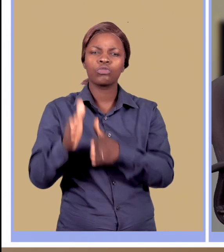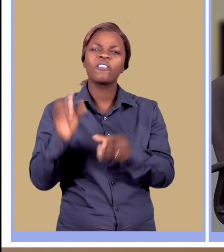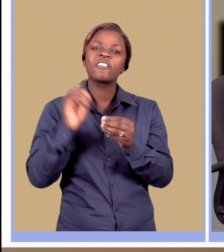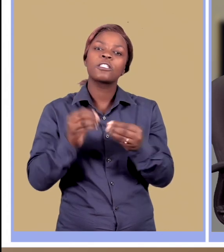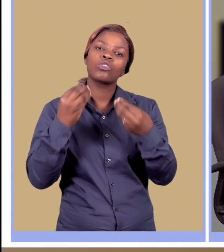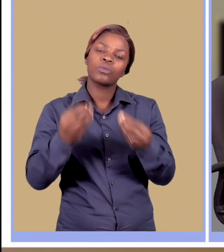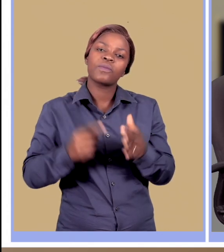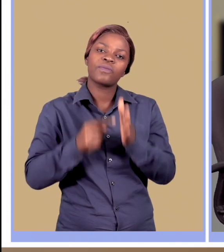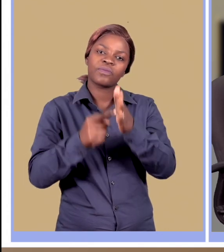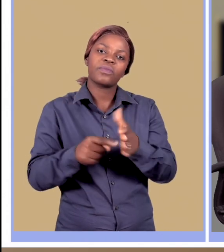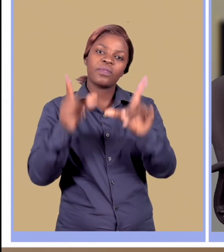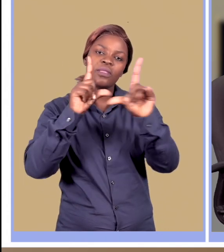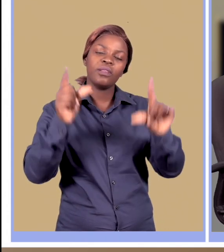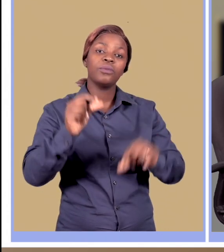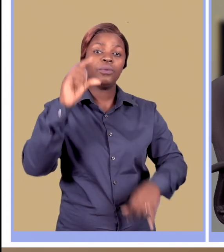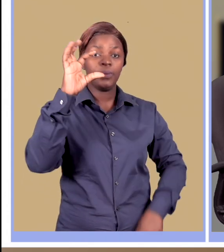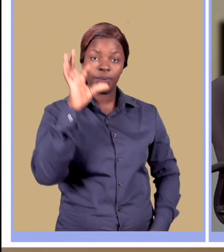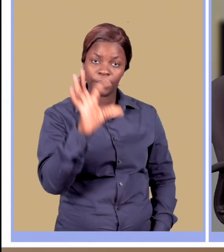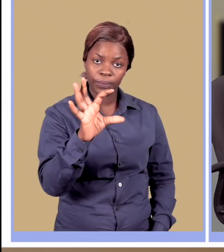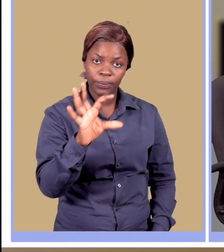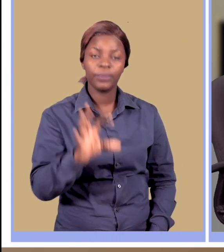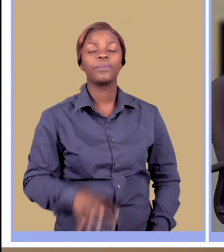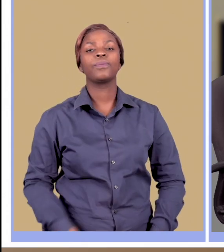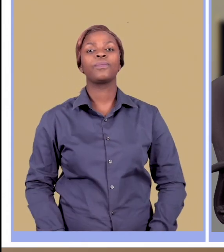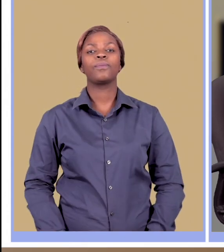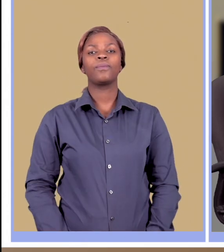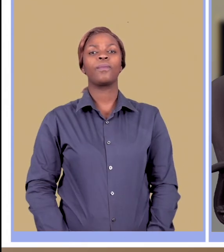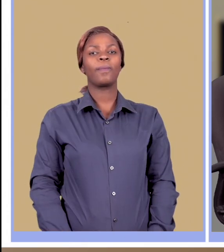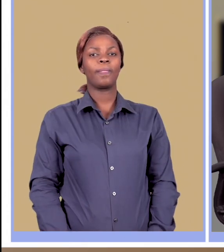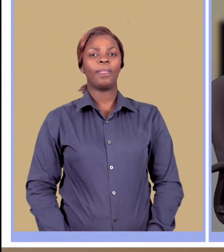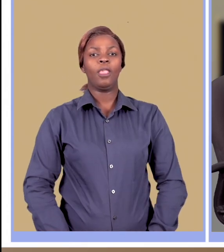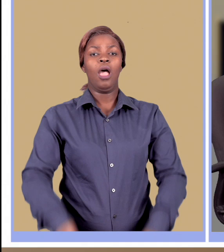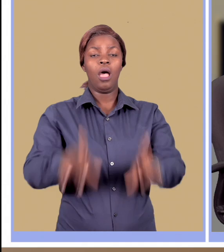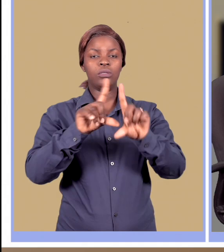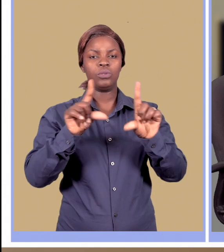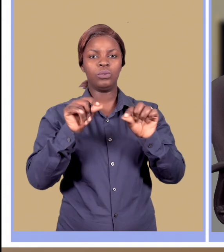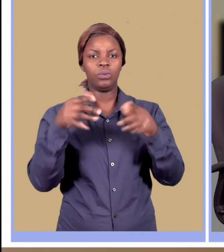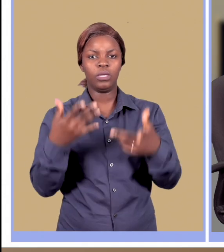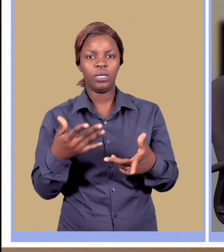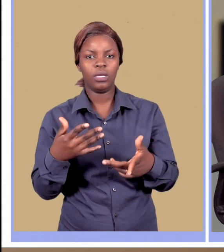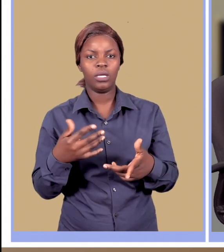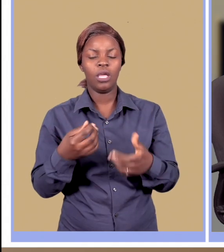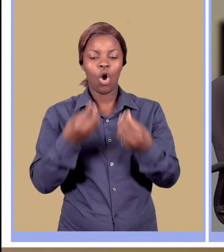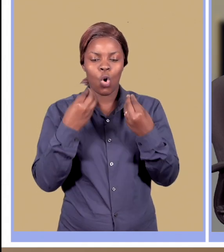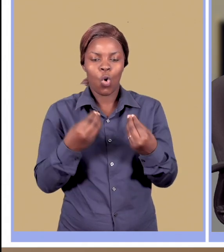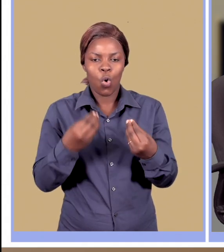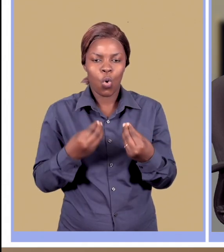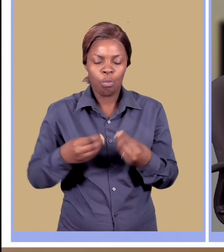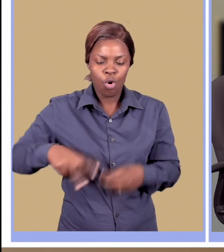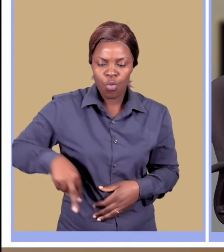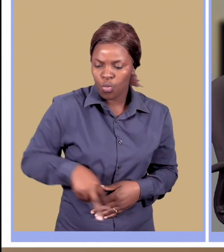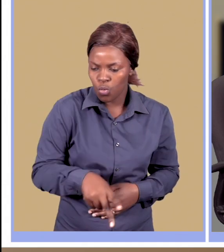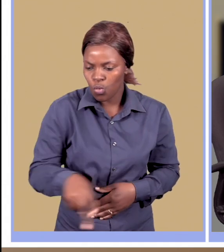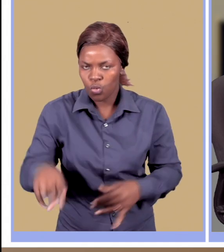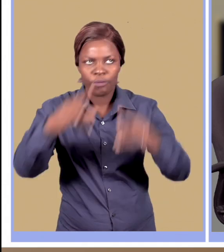das casas de banho, que é extremamente complicado. Há as questões de como se movimentar dentro da lona,